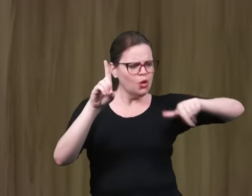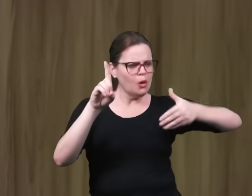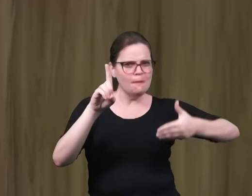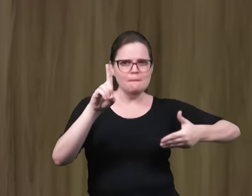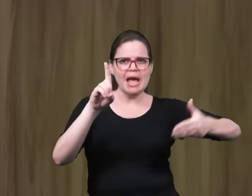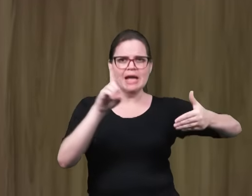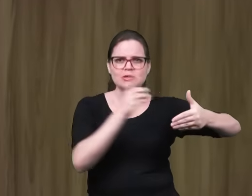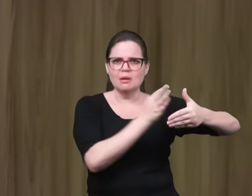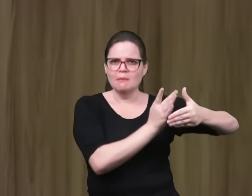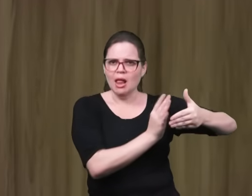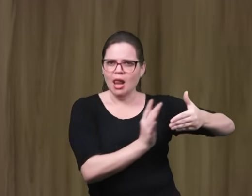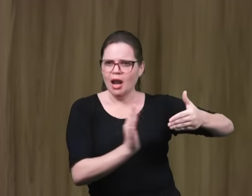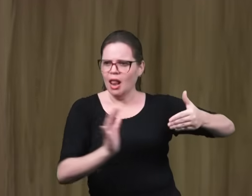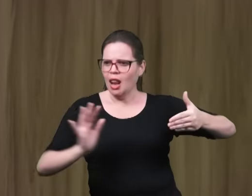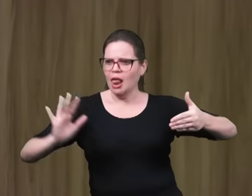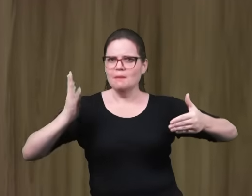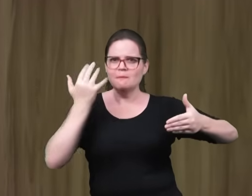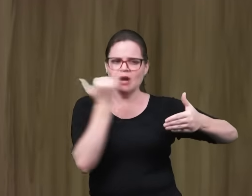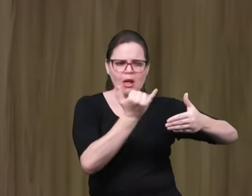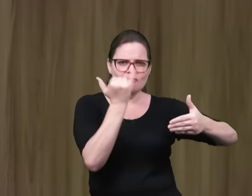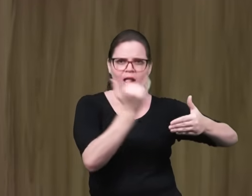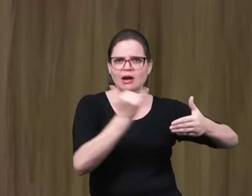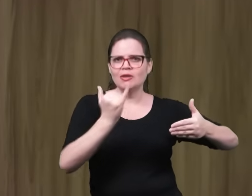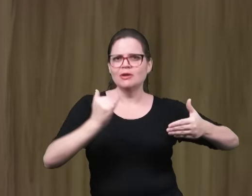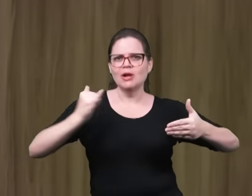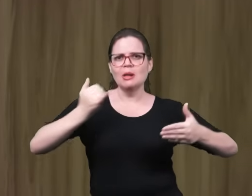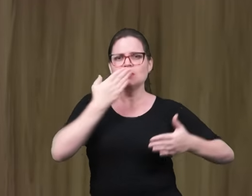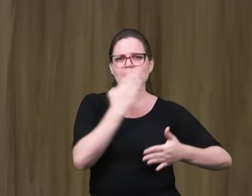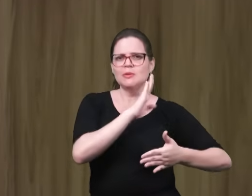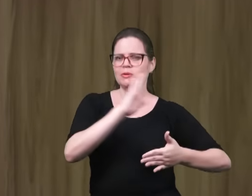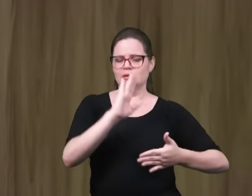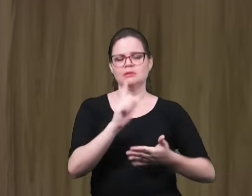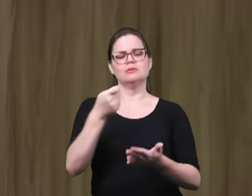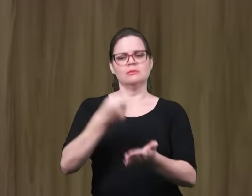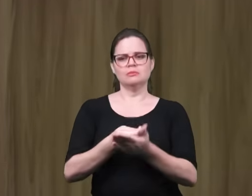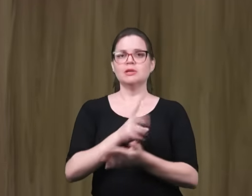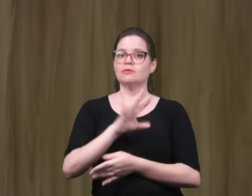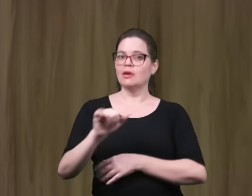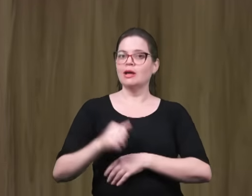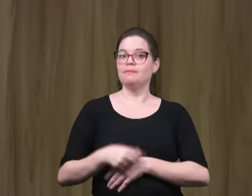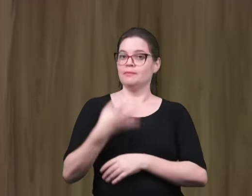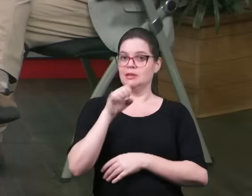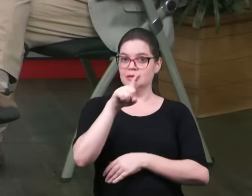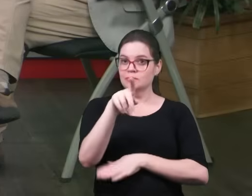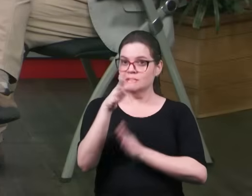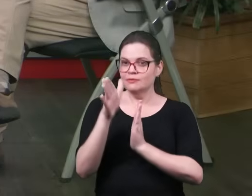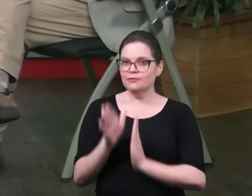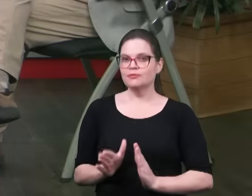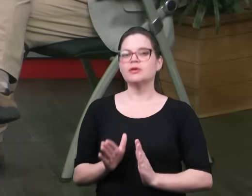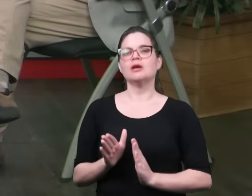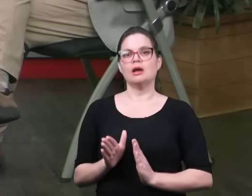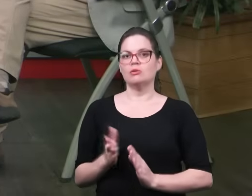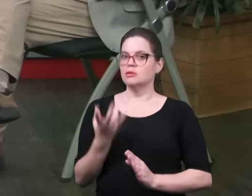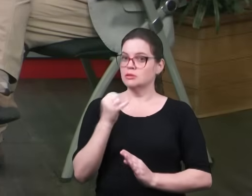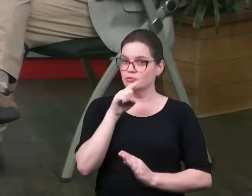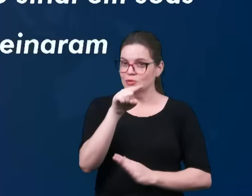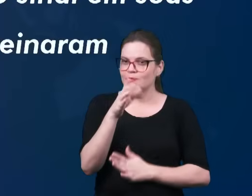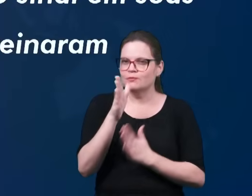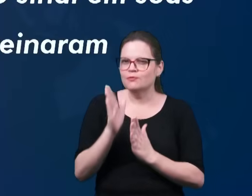promessa como essa. Seja qual for a circunstância, Amém. se você for fiel, né,